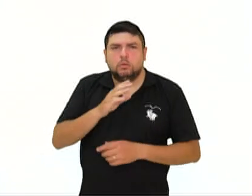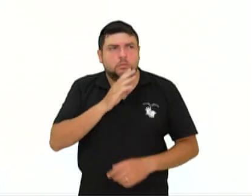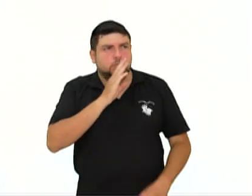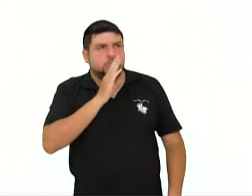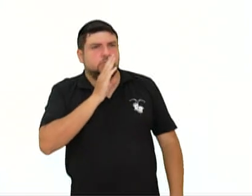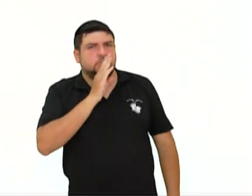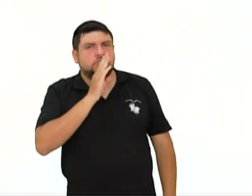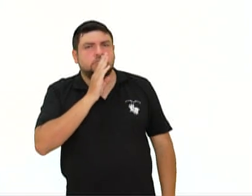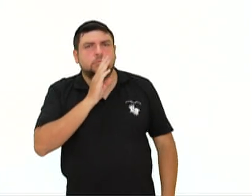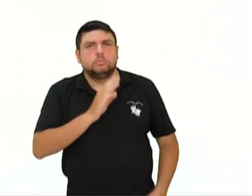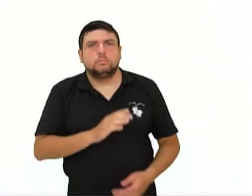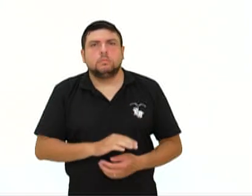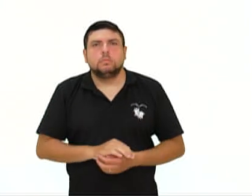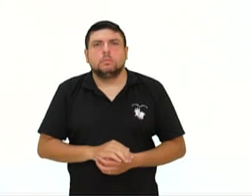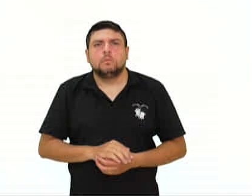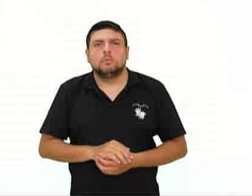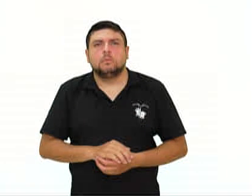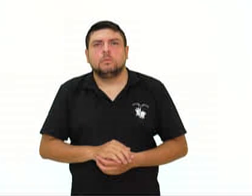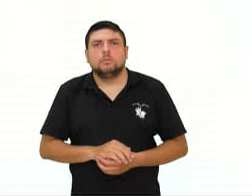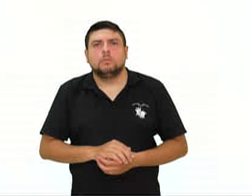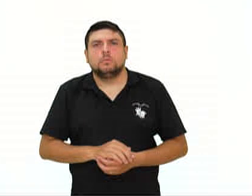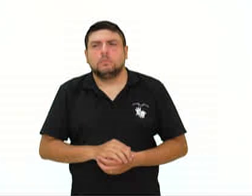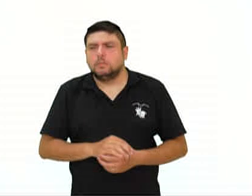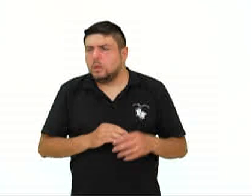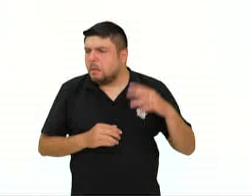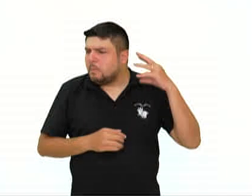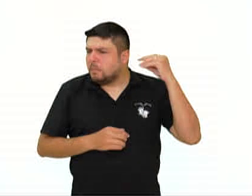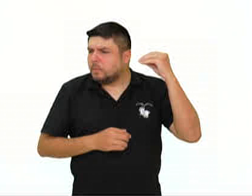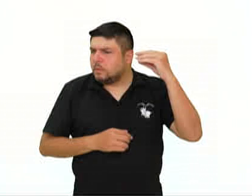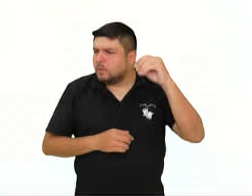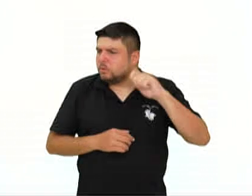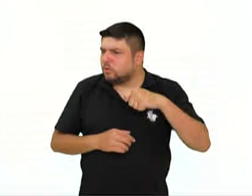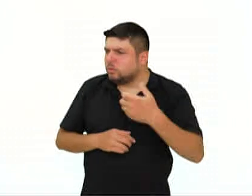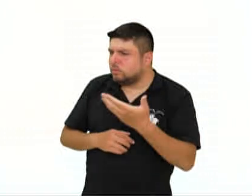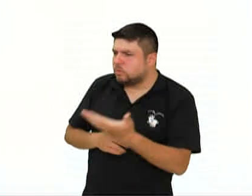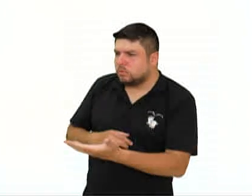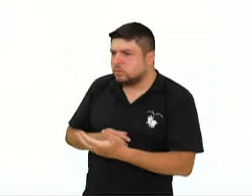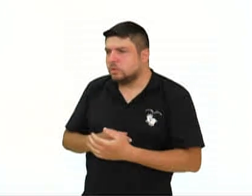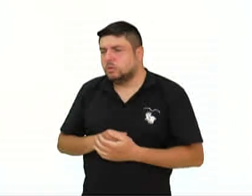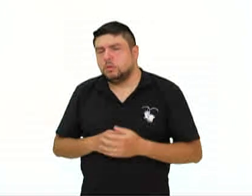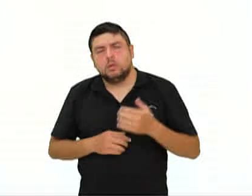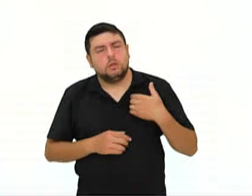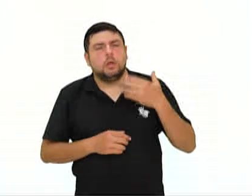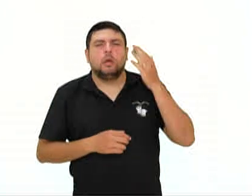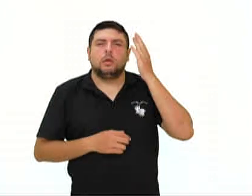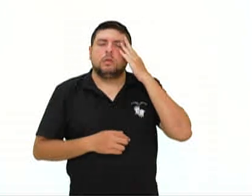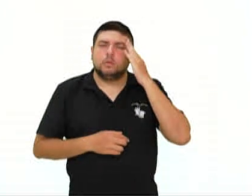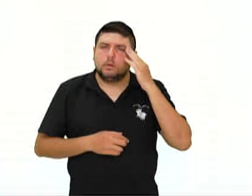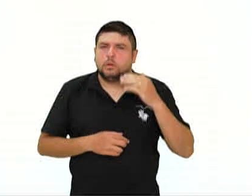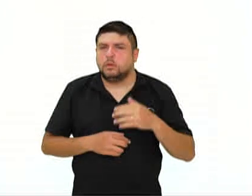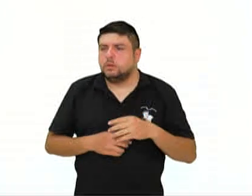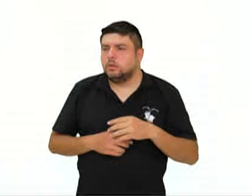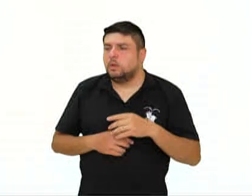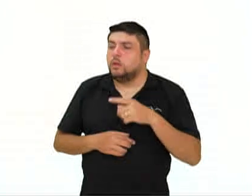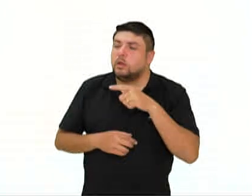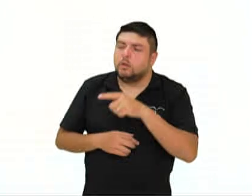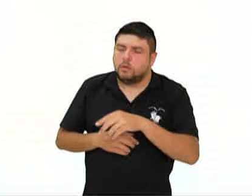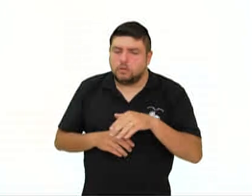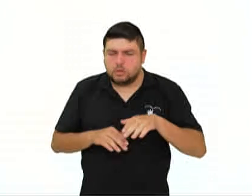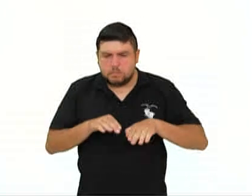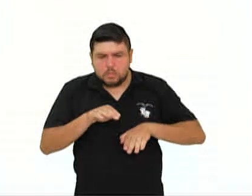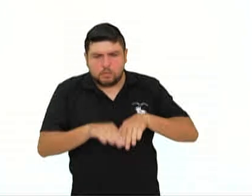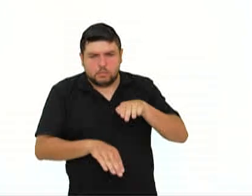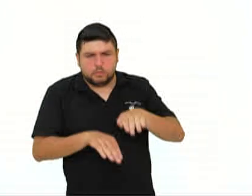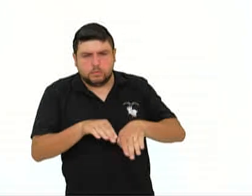absoluto. Dizem tanta coisa de você, Abelardo. Já sei, os degraus do crime que desci corajosamente,